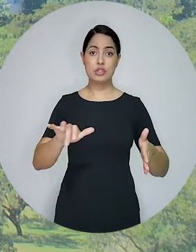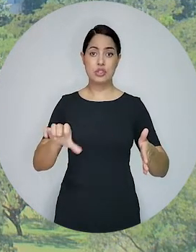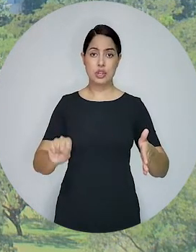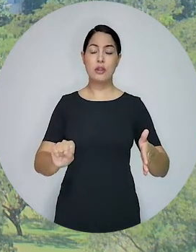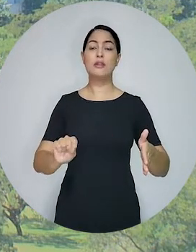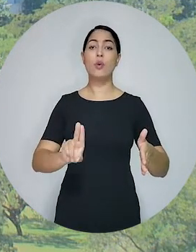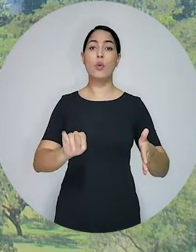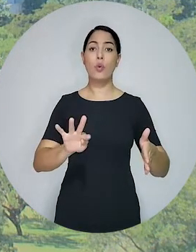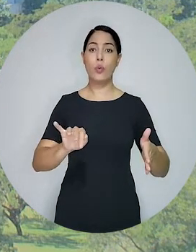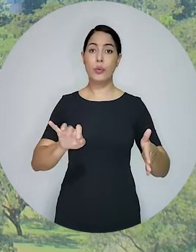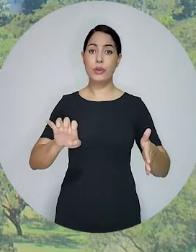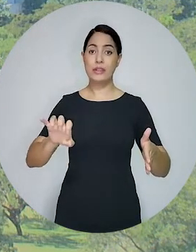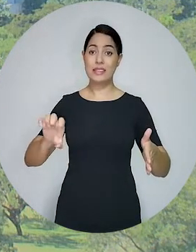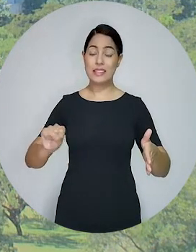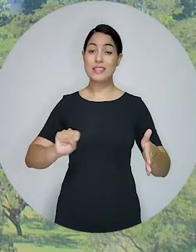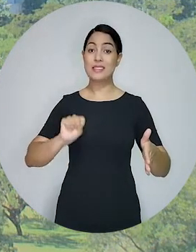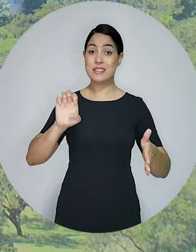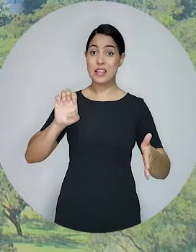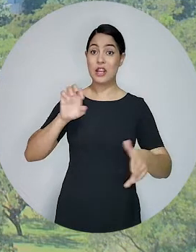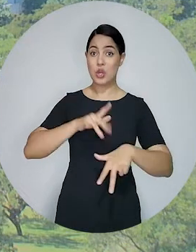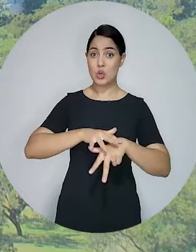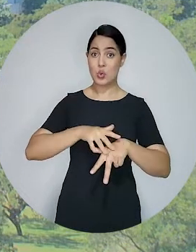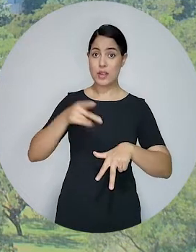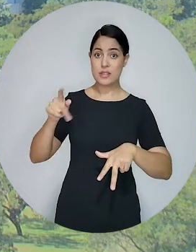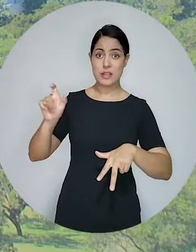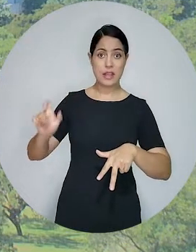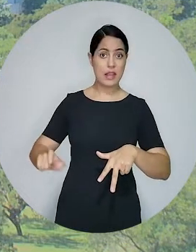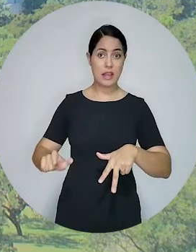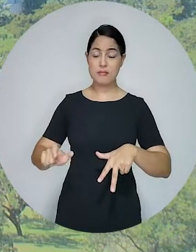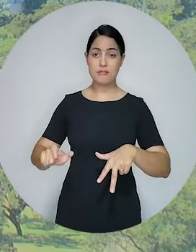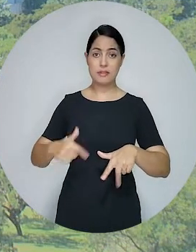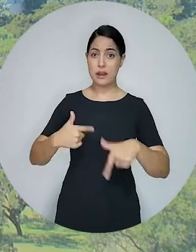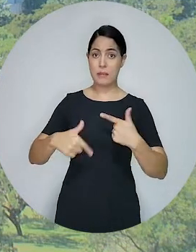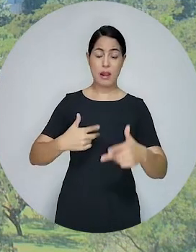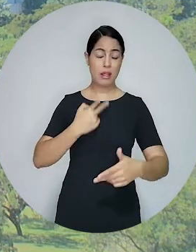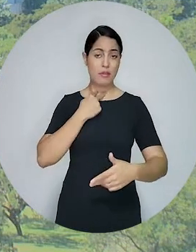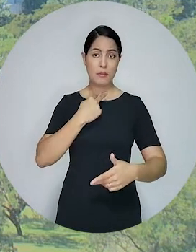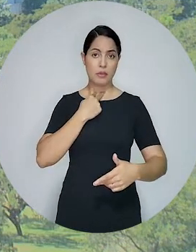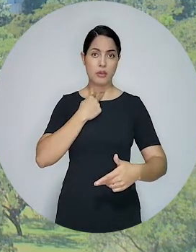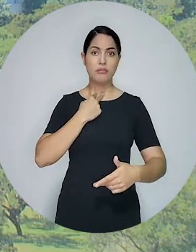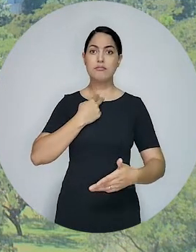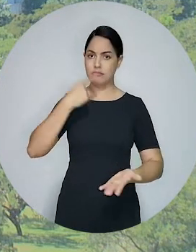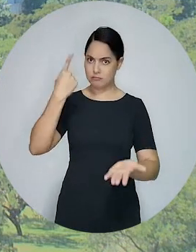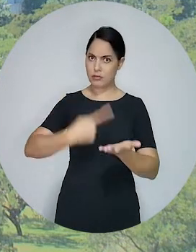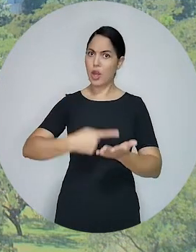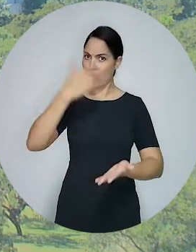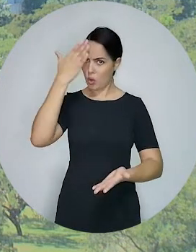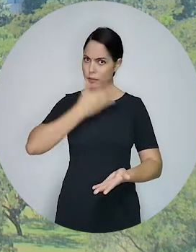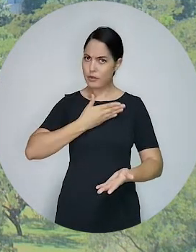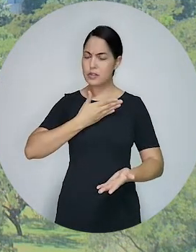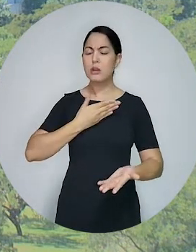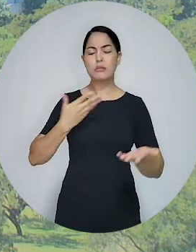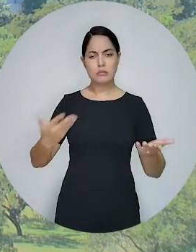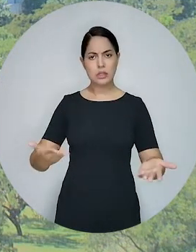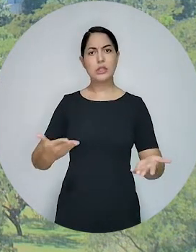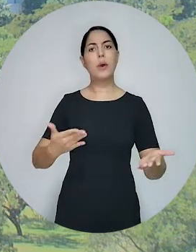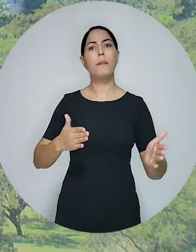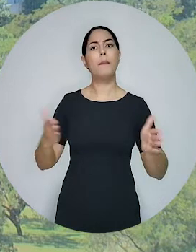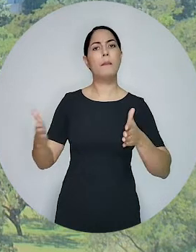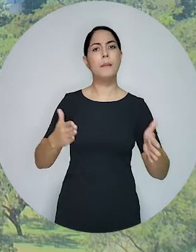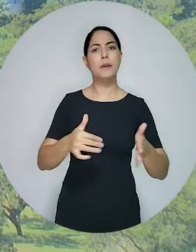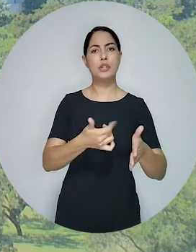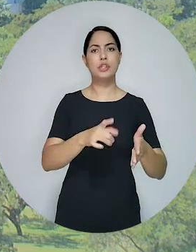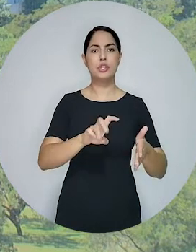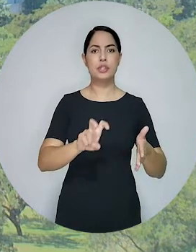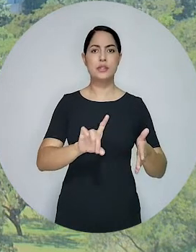de 15 dias úteis quando for constatada uma doença que impossibilite o profissional de trabalhar. A comprovação da impossibilidade